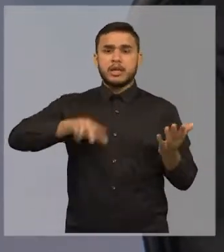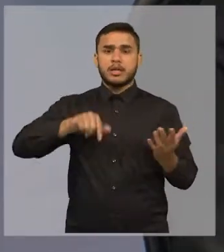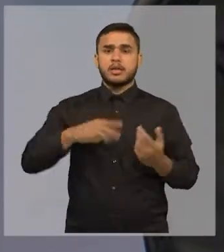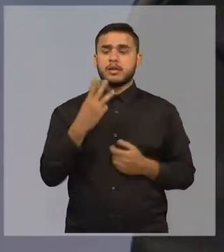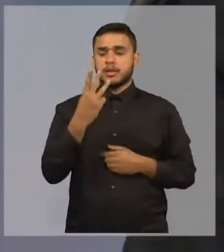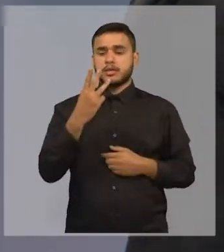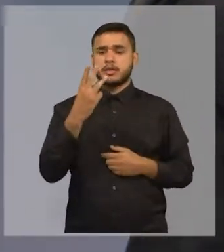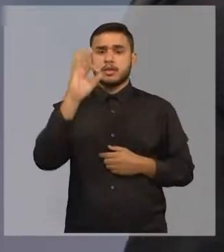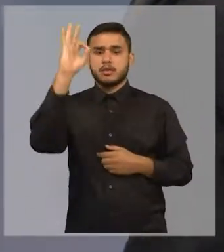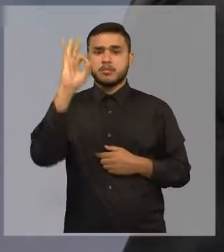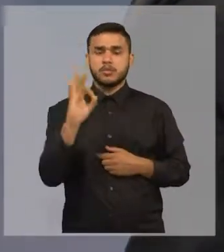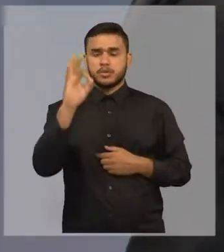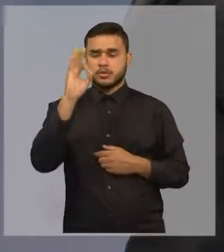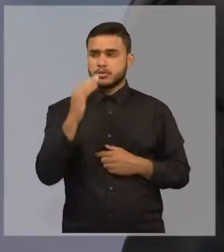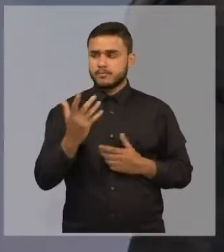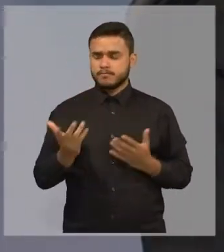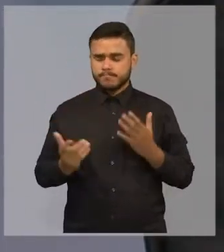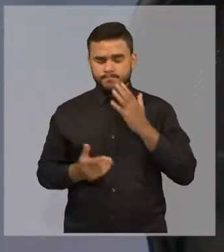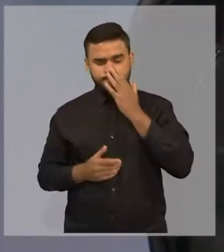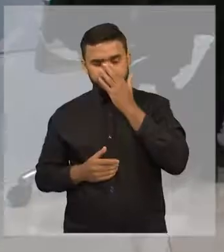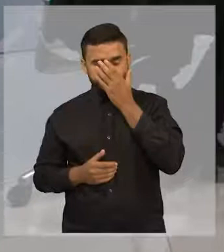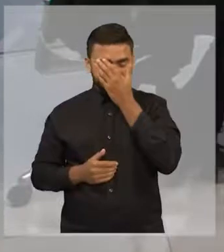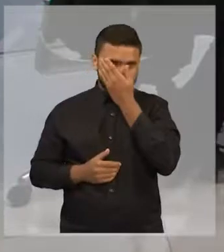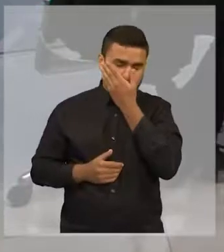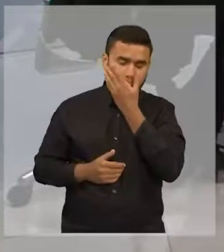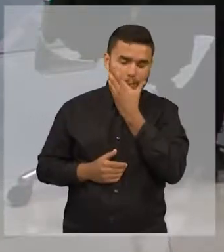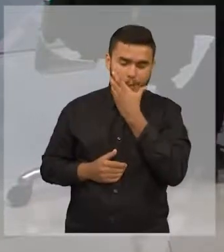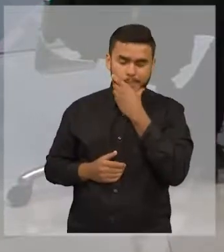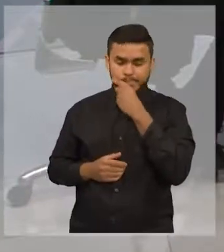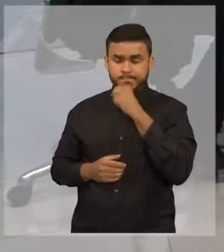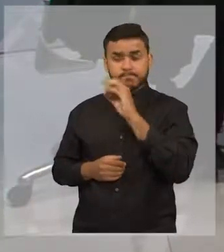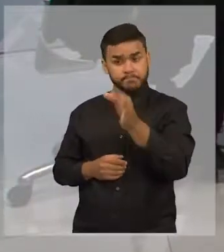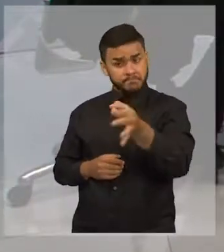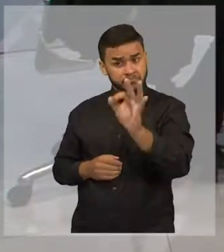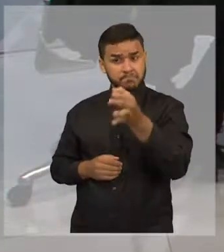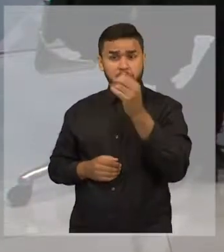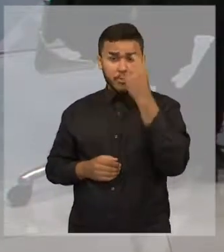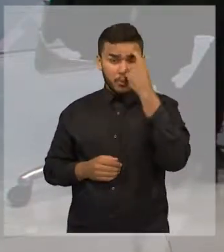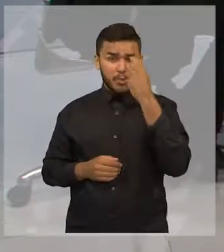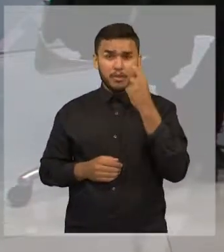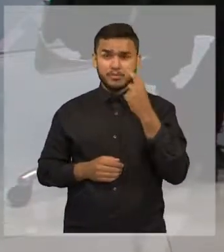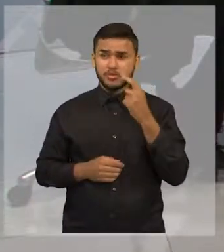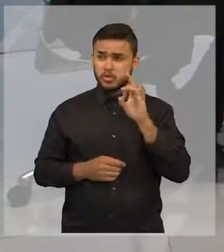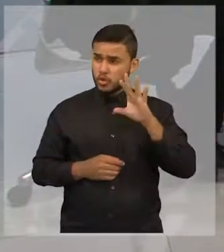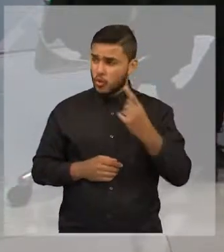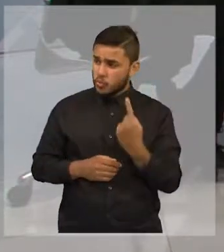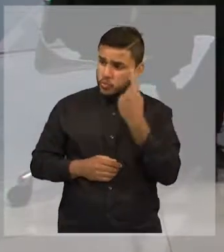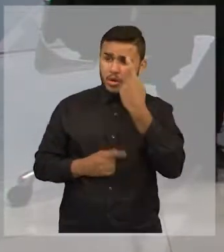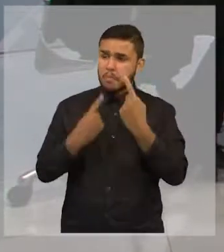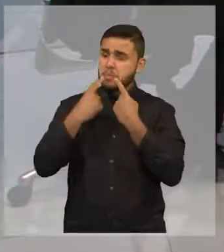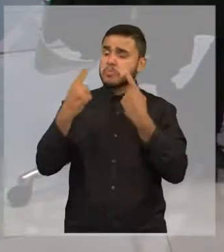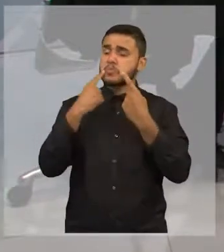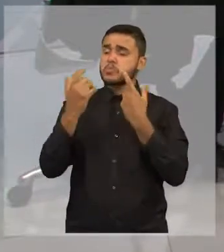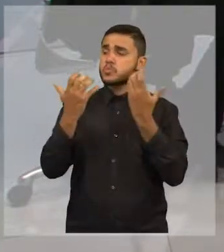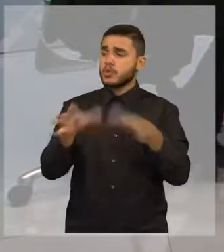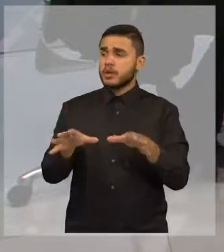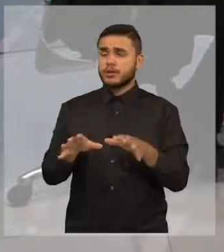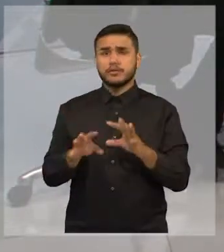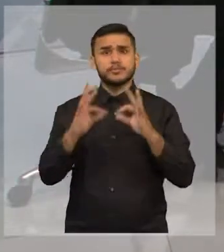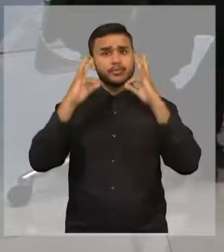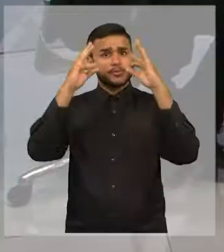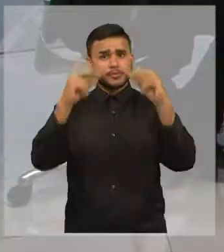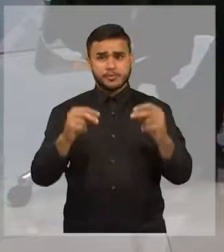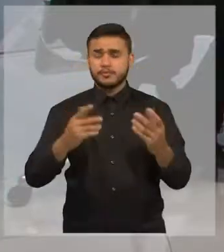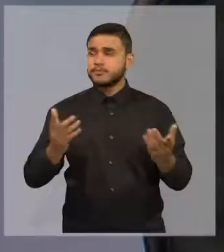era 3%. Se bem que essa falta de diálogo, essa aversão ao diálogo não é só do ministro, né? É uma